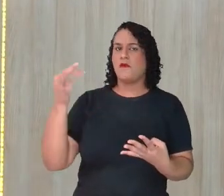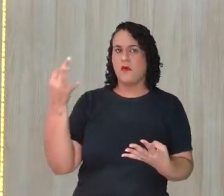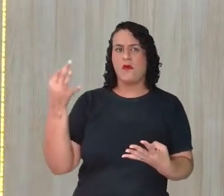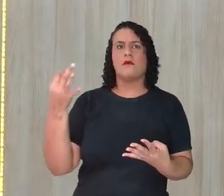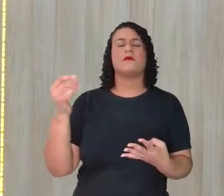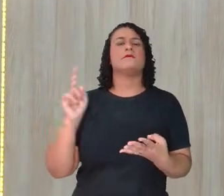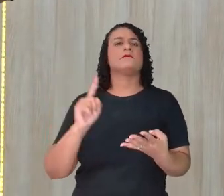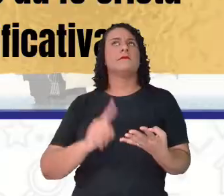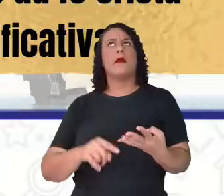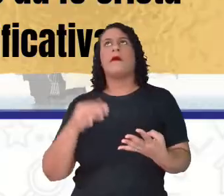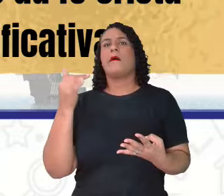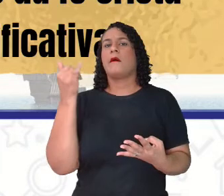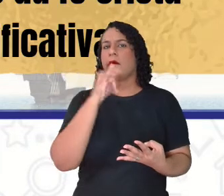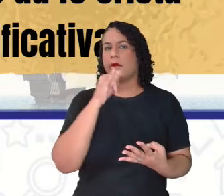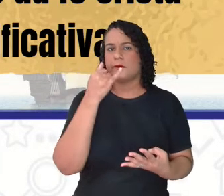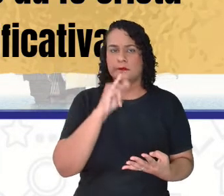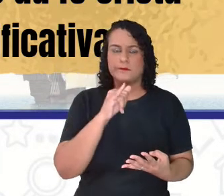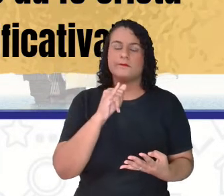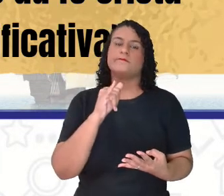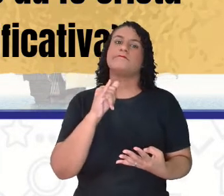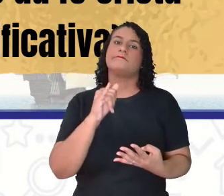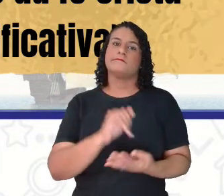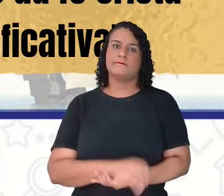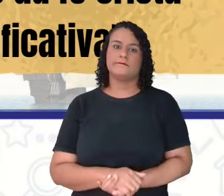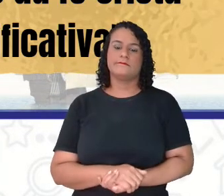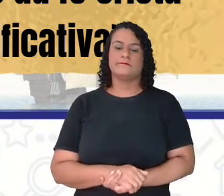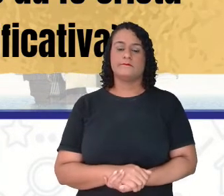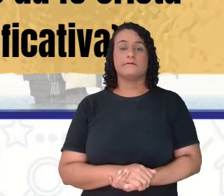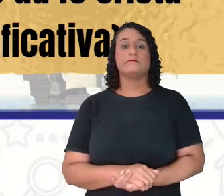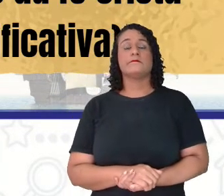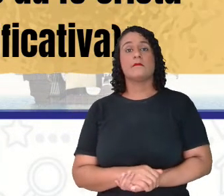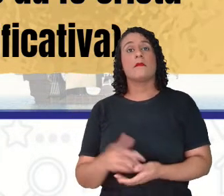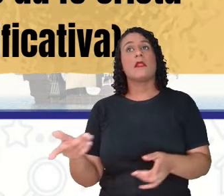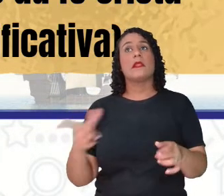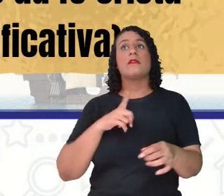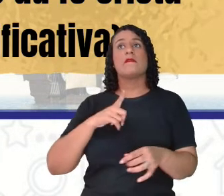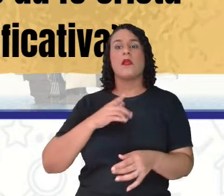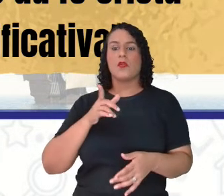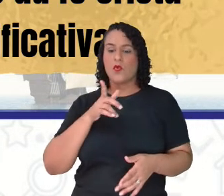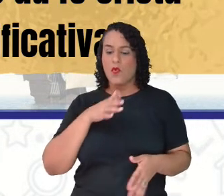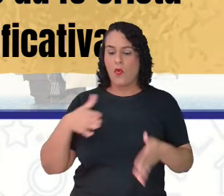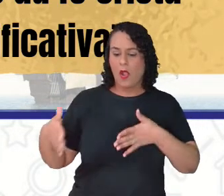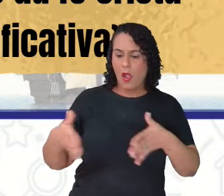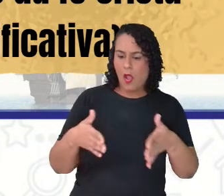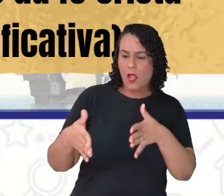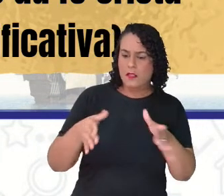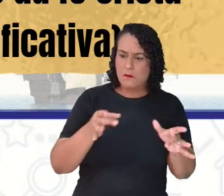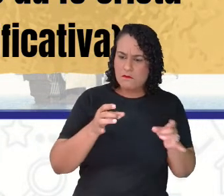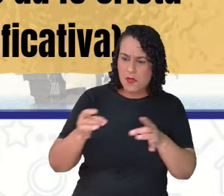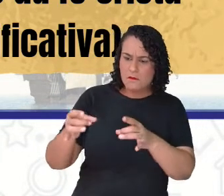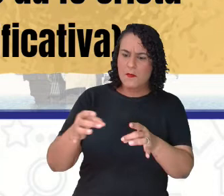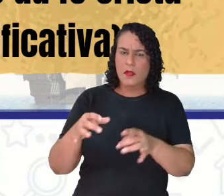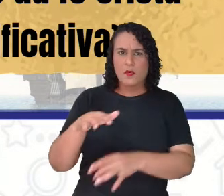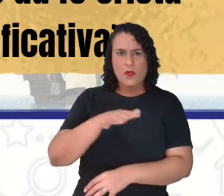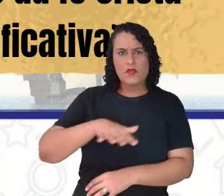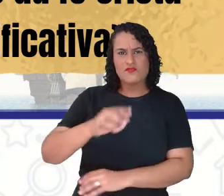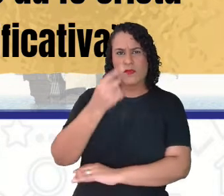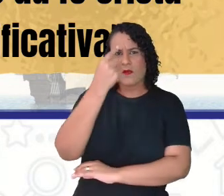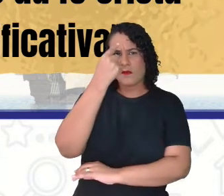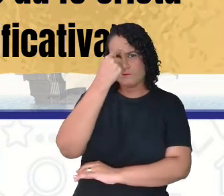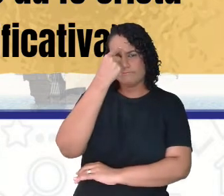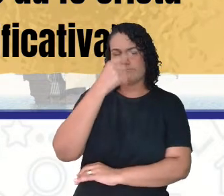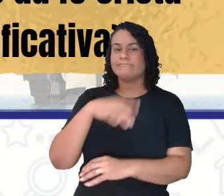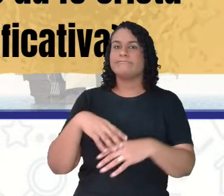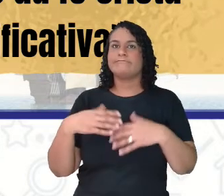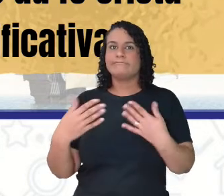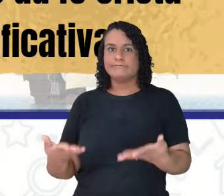né, italianos, eles estabeleceram rotas de comércio, né, com a região das Índias, ou